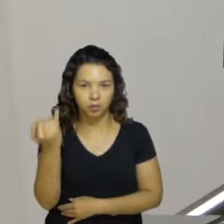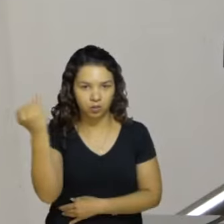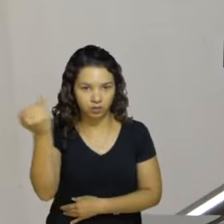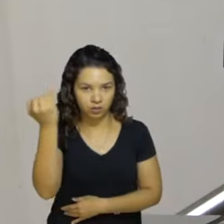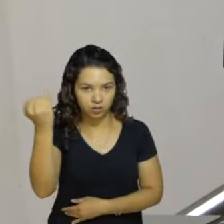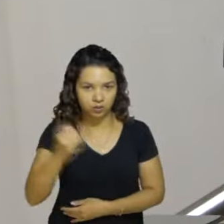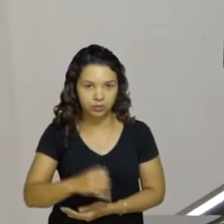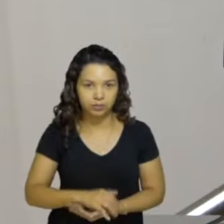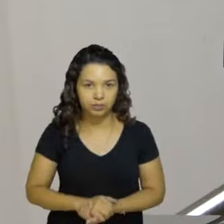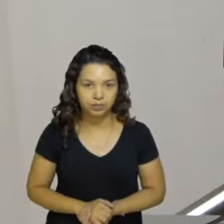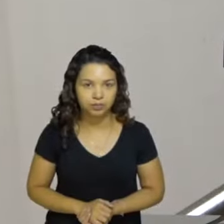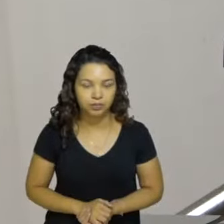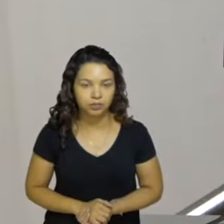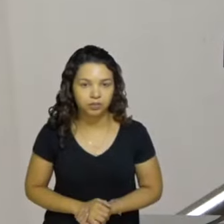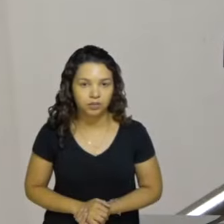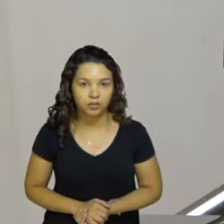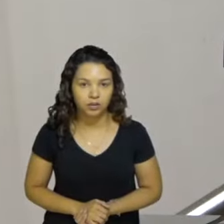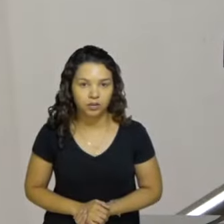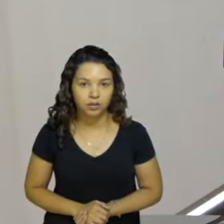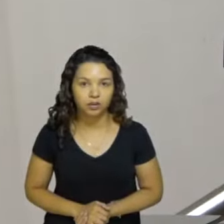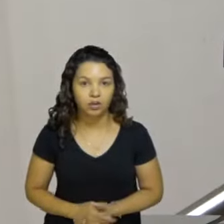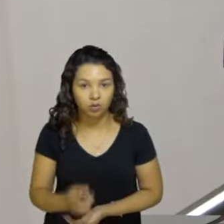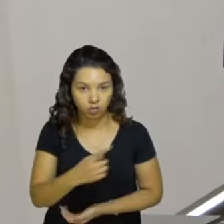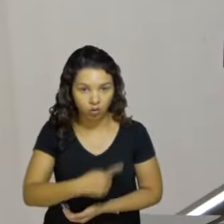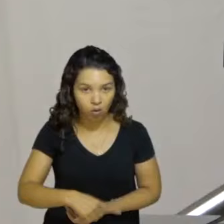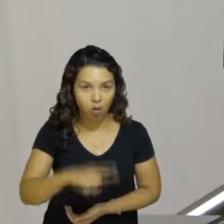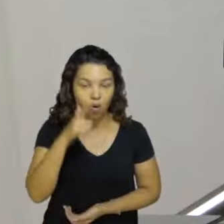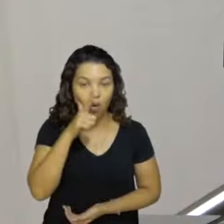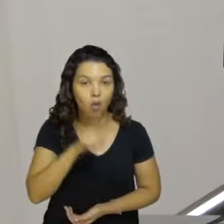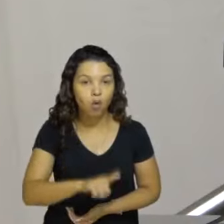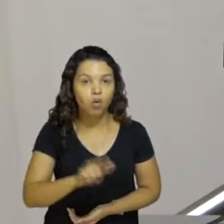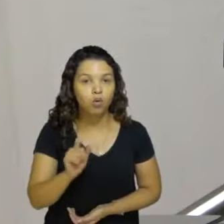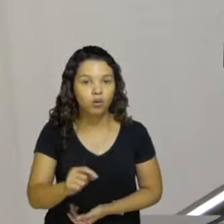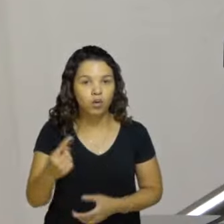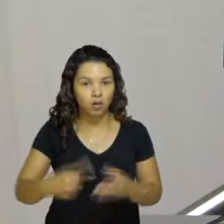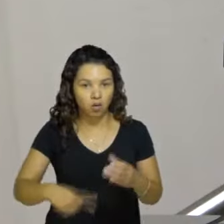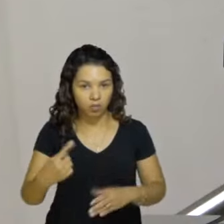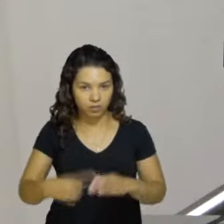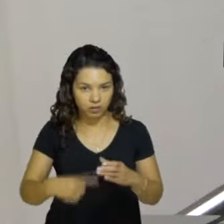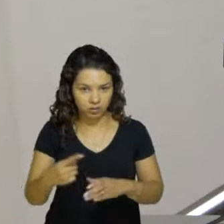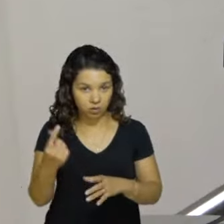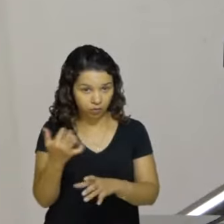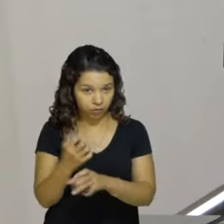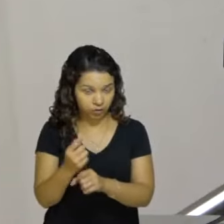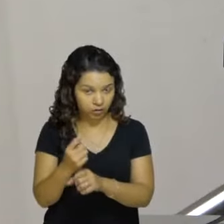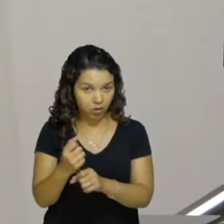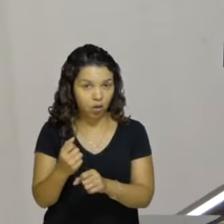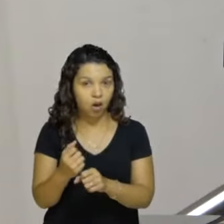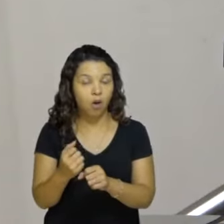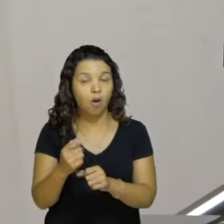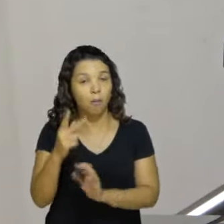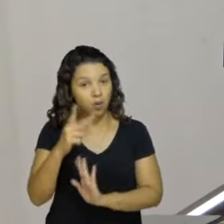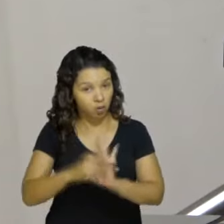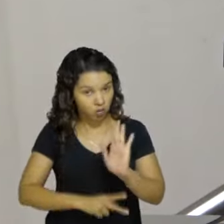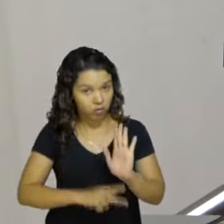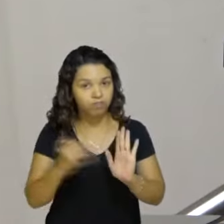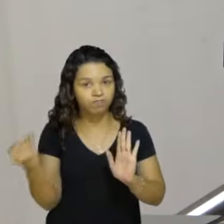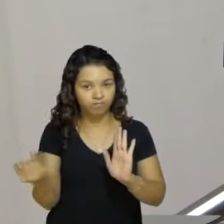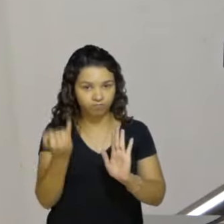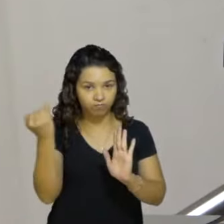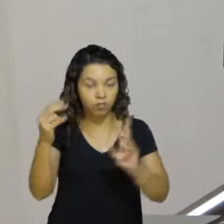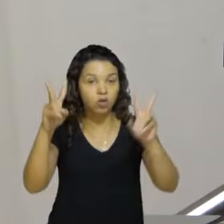mais aflora a minha alma, nós conseguimos passar pela Comissão de Finanças um projeto de grande importância sobre